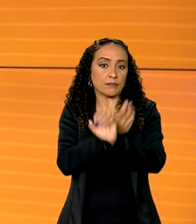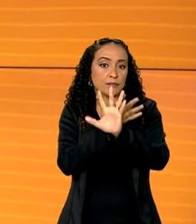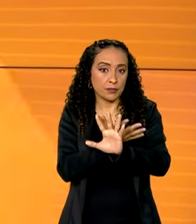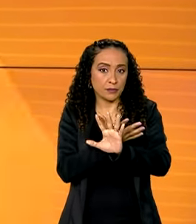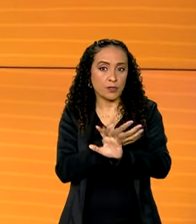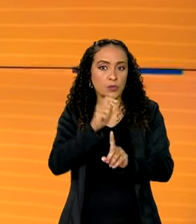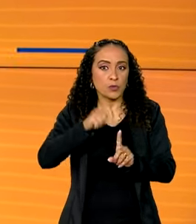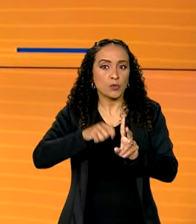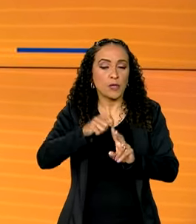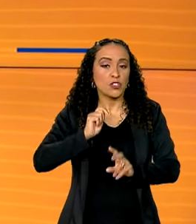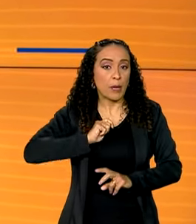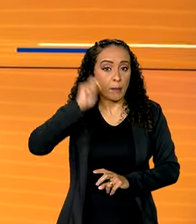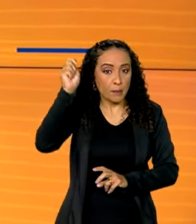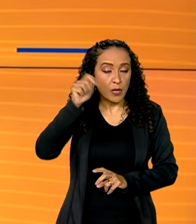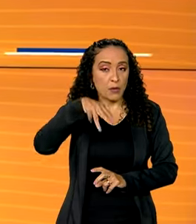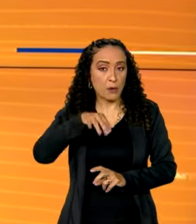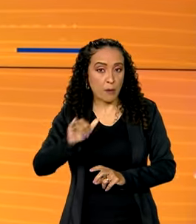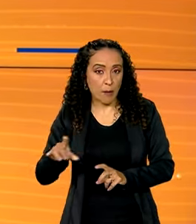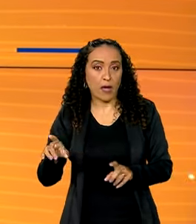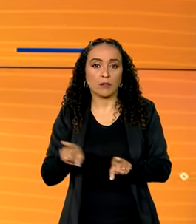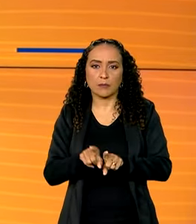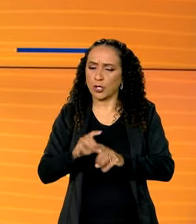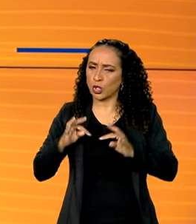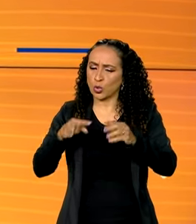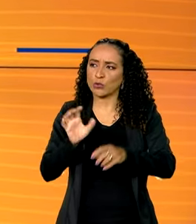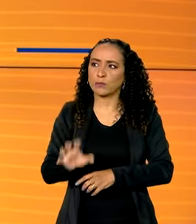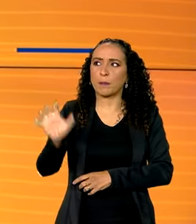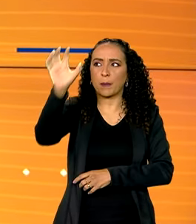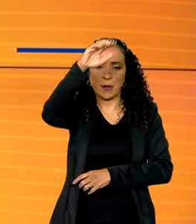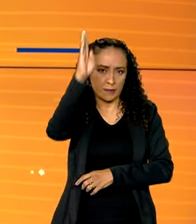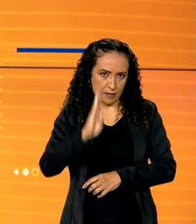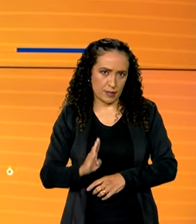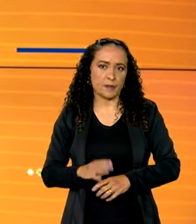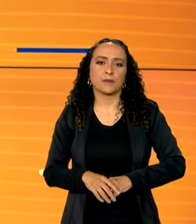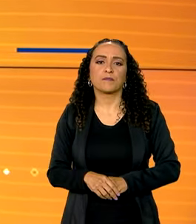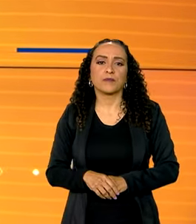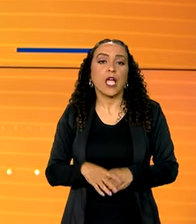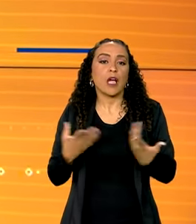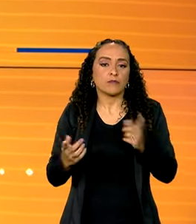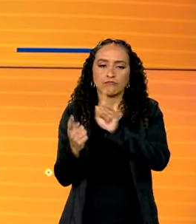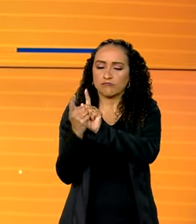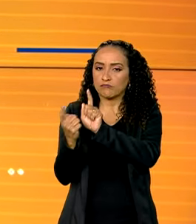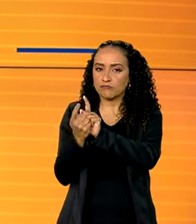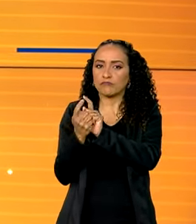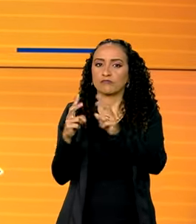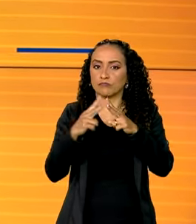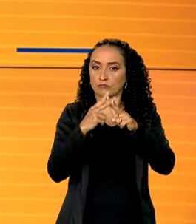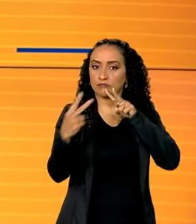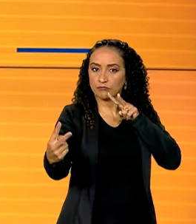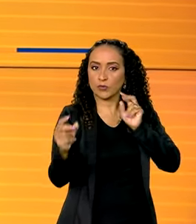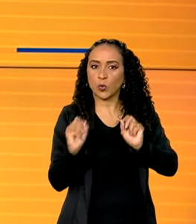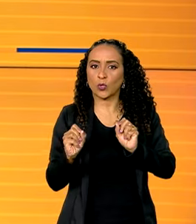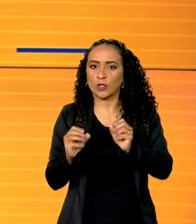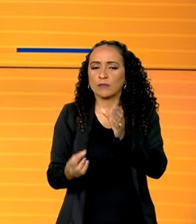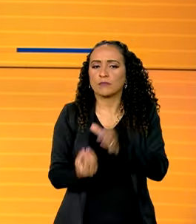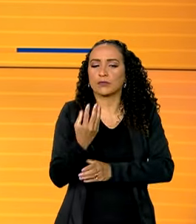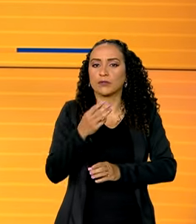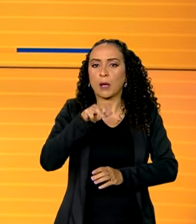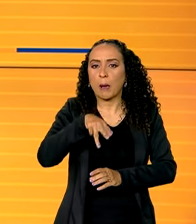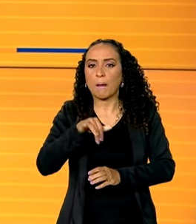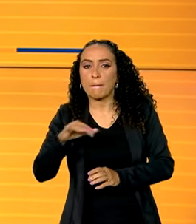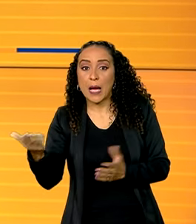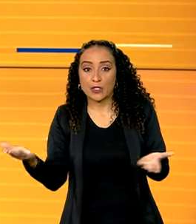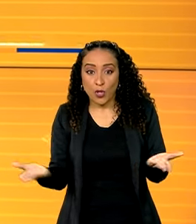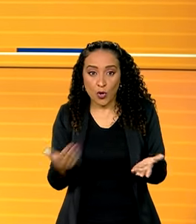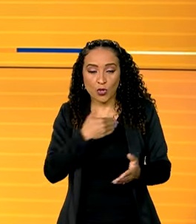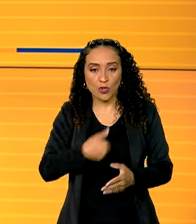telemedicina nos meses de abril e maio em todas as regiões do país. Esse atendimento remoto, ele foi instituído em março deste